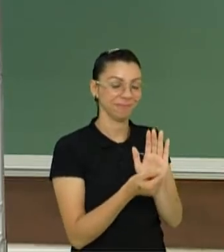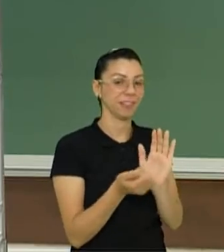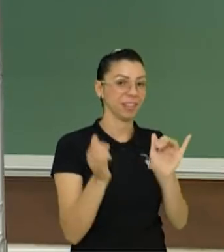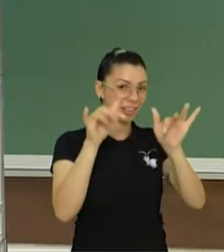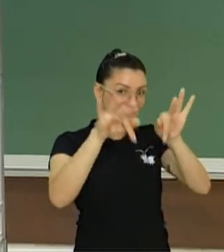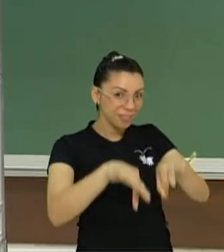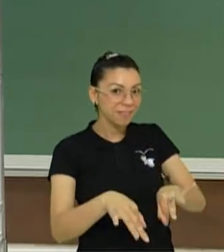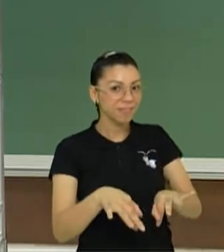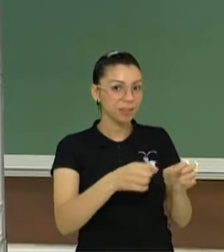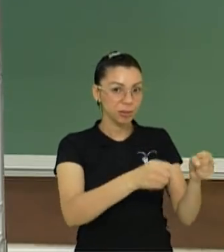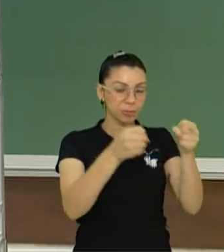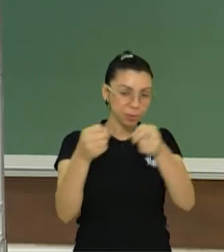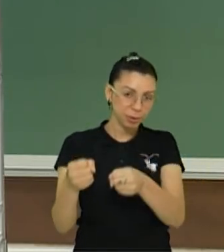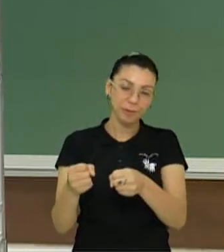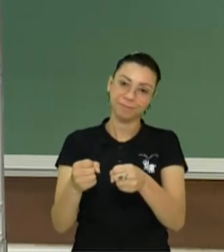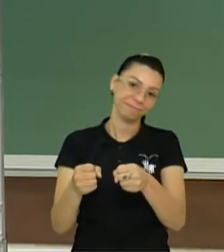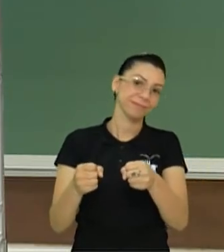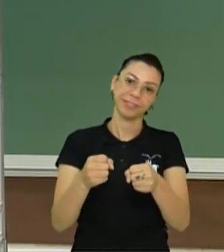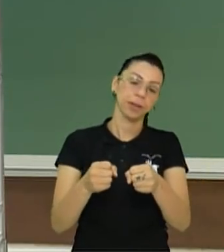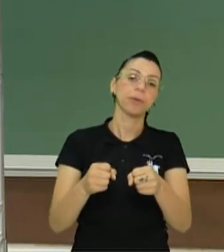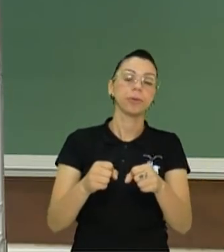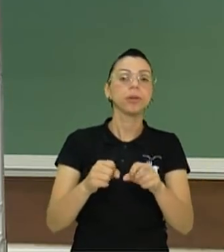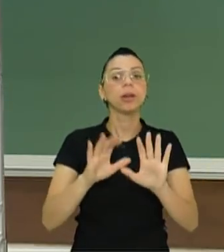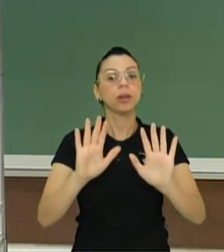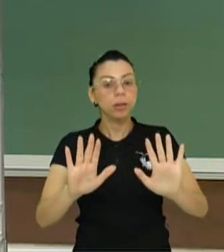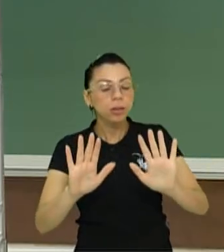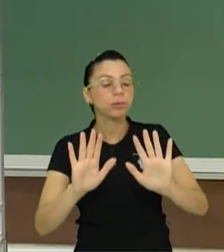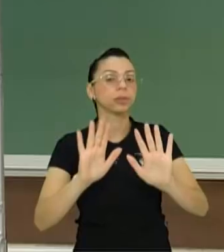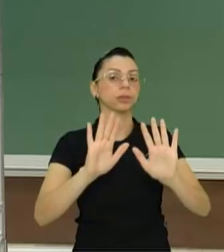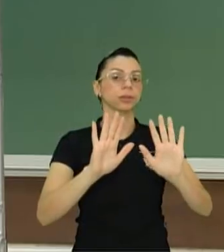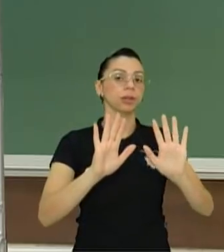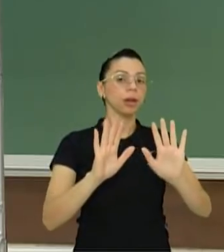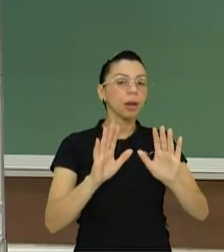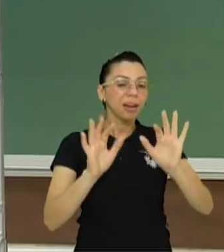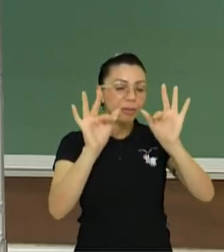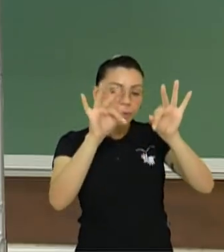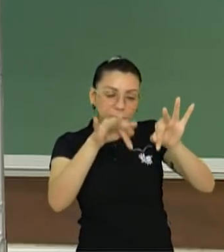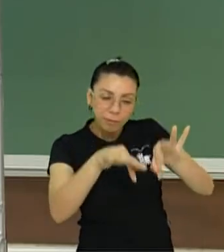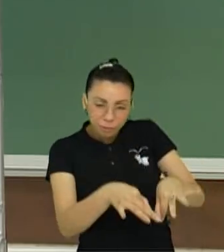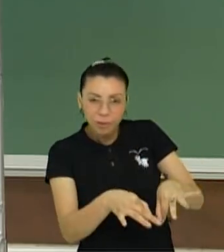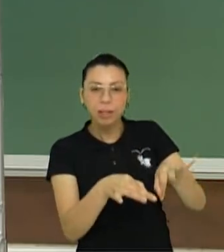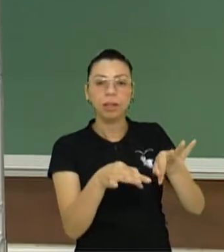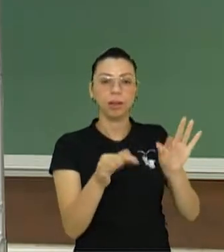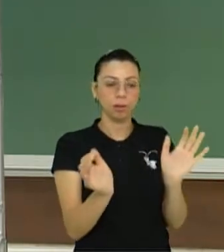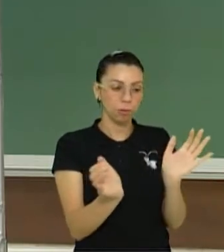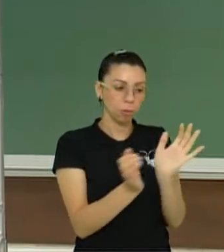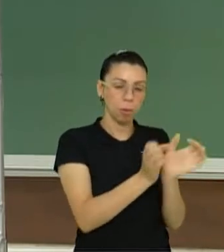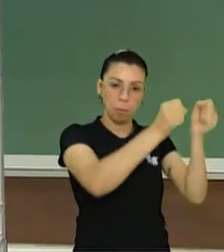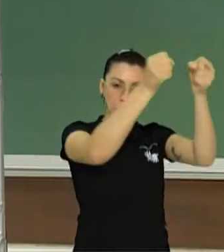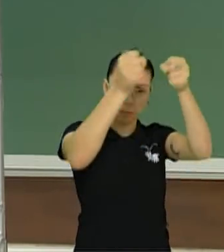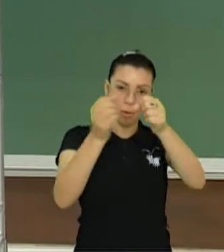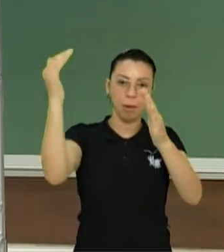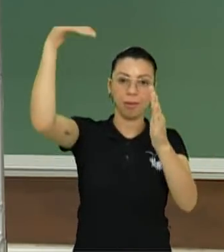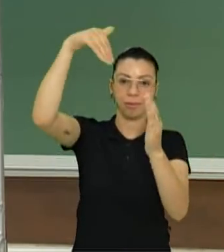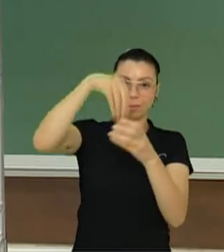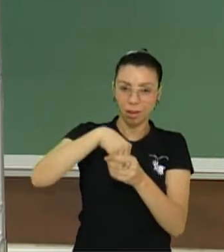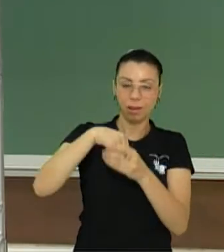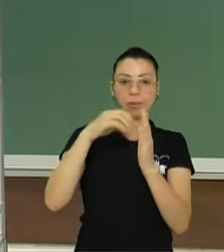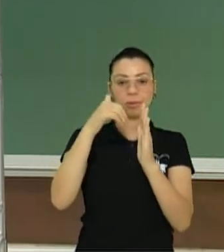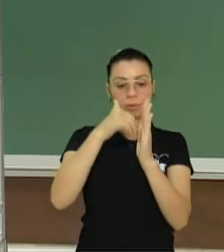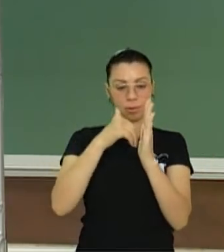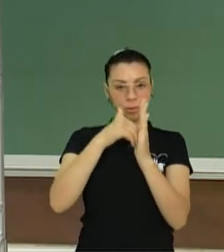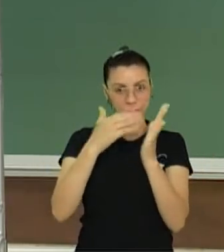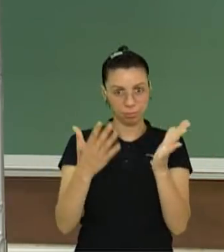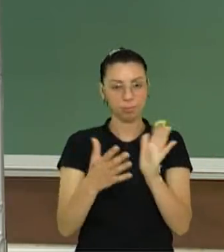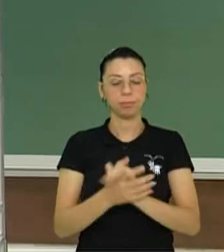Vai acabar, né, o poder total dos privilégios ali dos patrícios no Senado, que só eles governavam, mas os privilégios dos patrícios não vão acabar